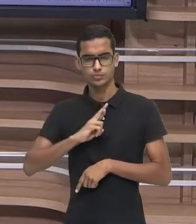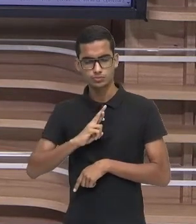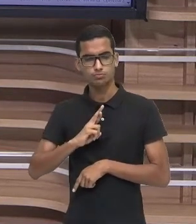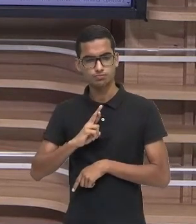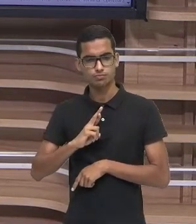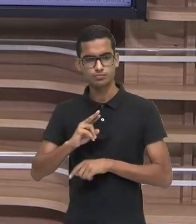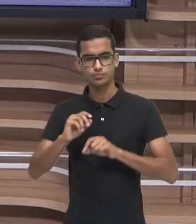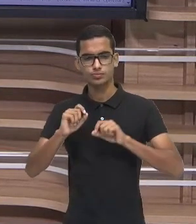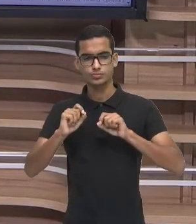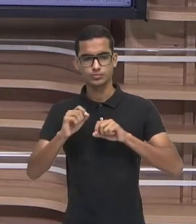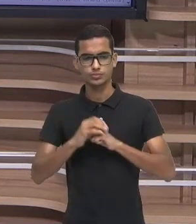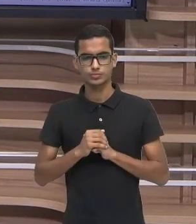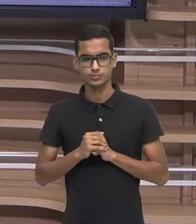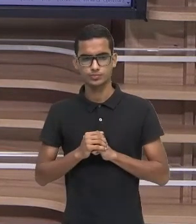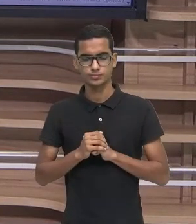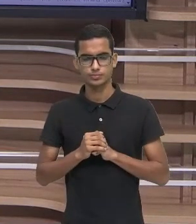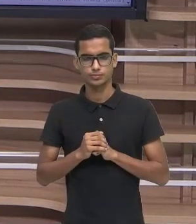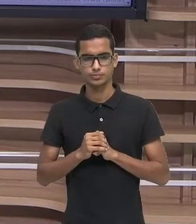respondeu em relação